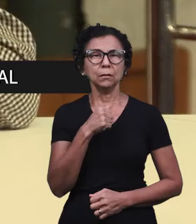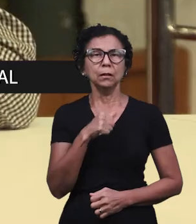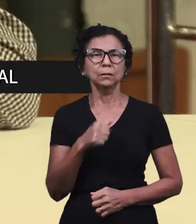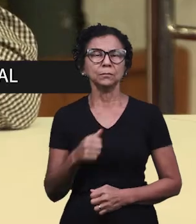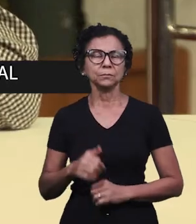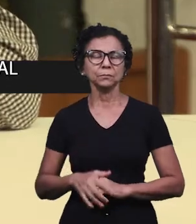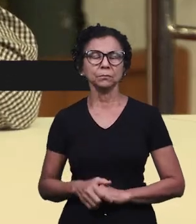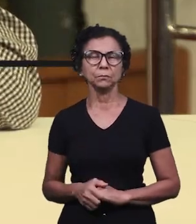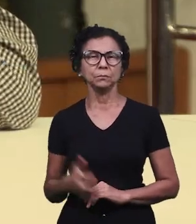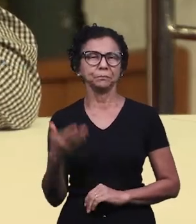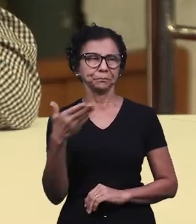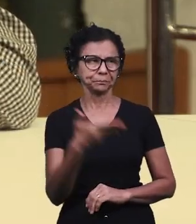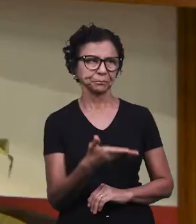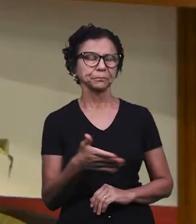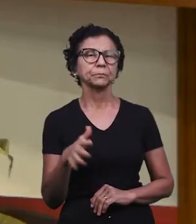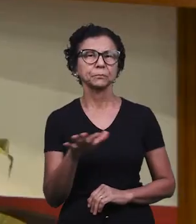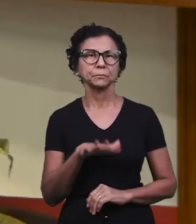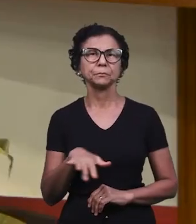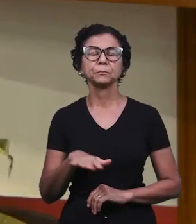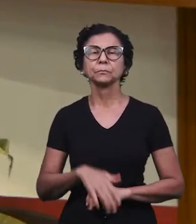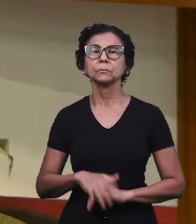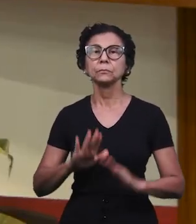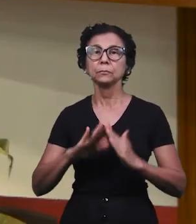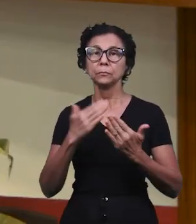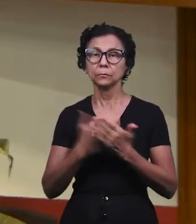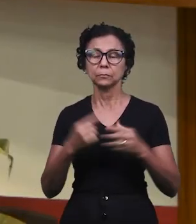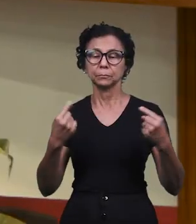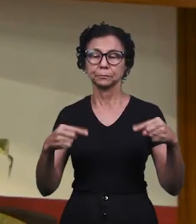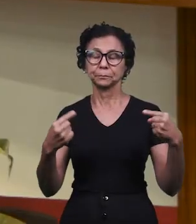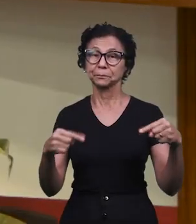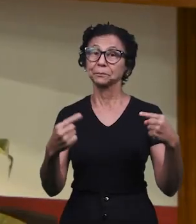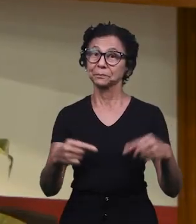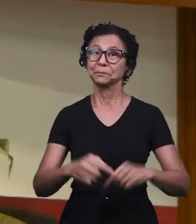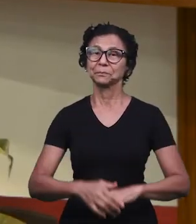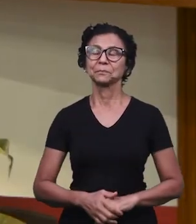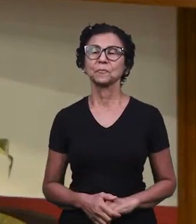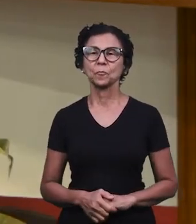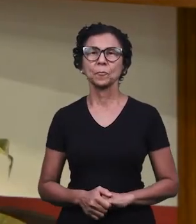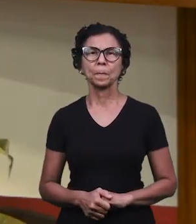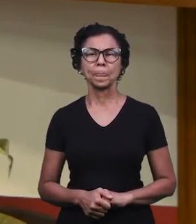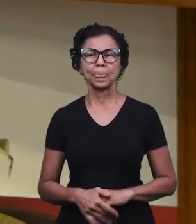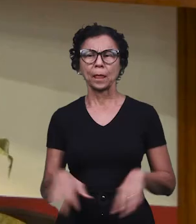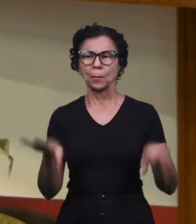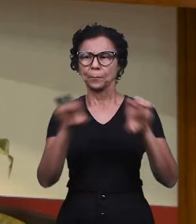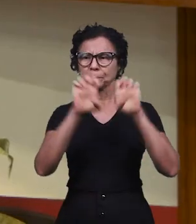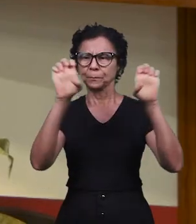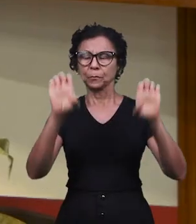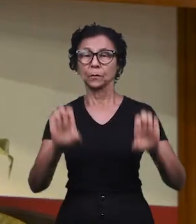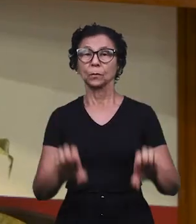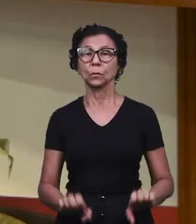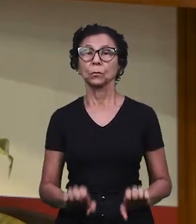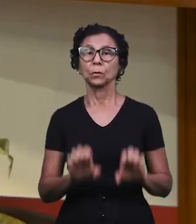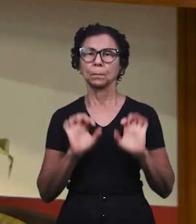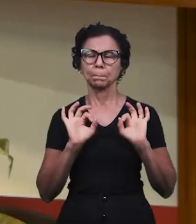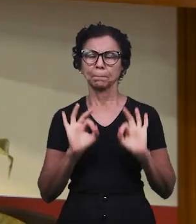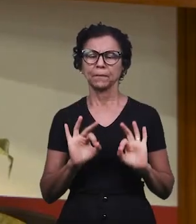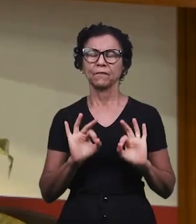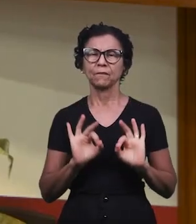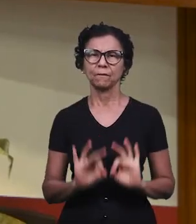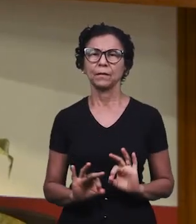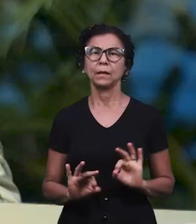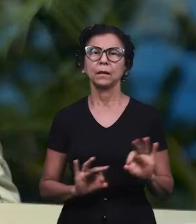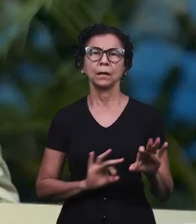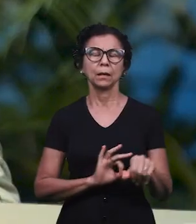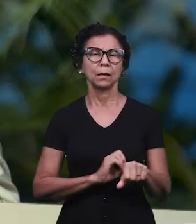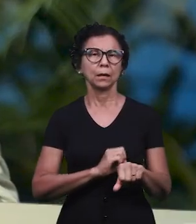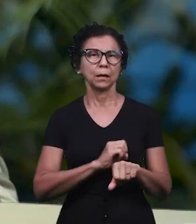estudar lá, não é verdade? É uma escola muito concorrida, tem uma infraestrutura invejável. Nós recomendamos aos jovens